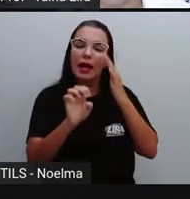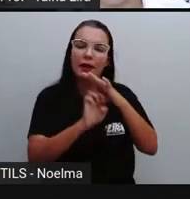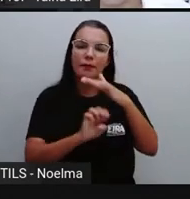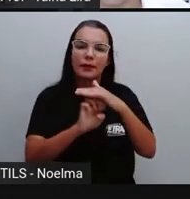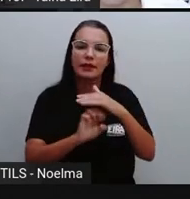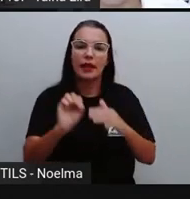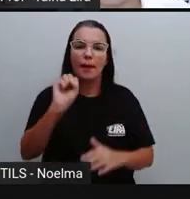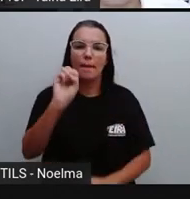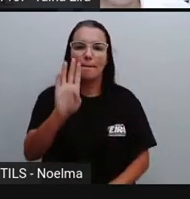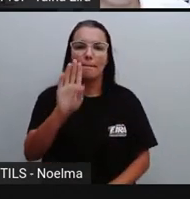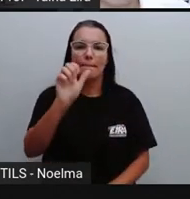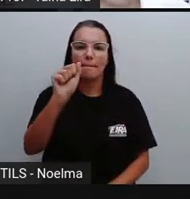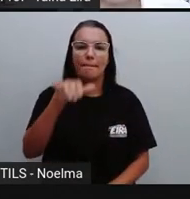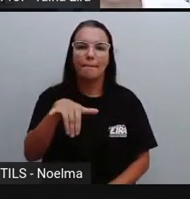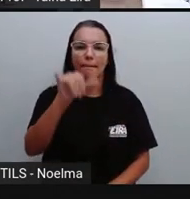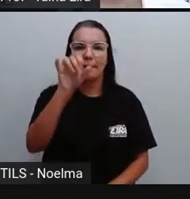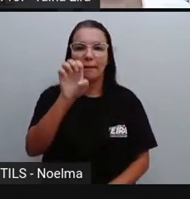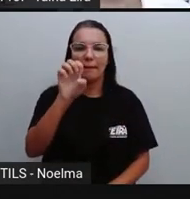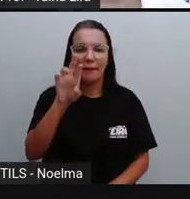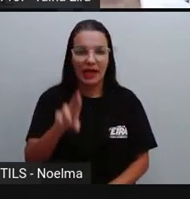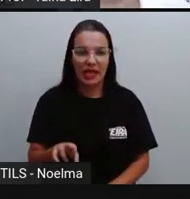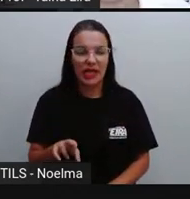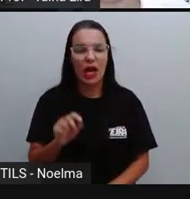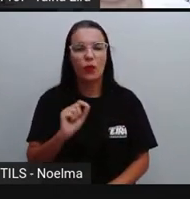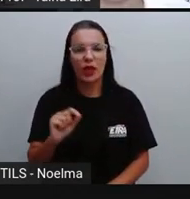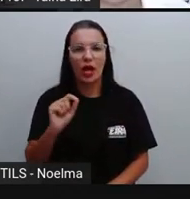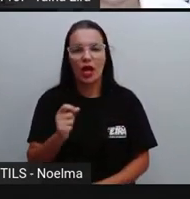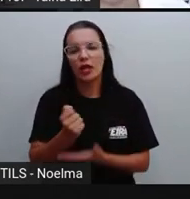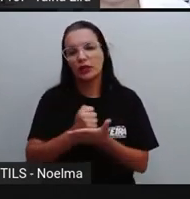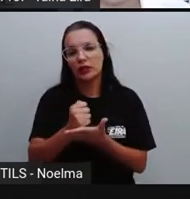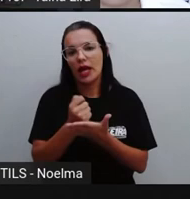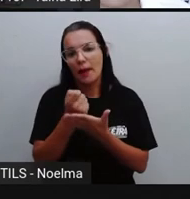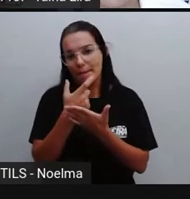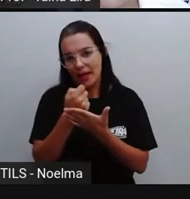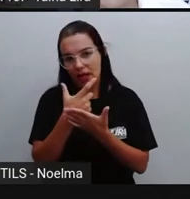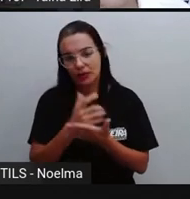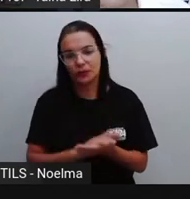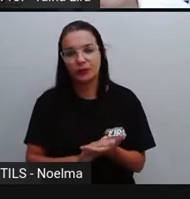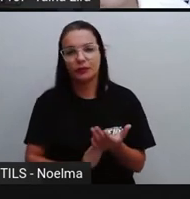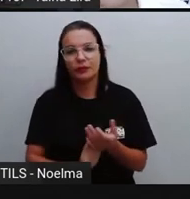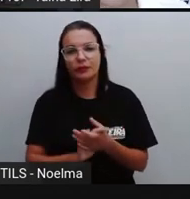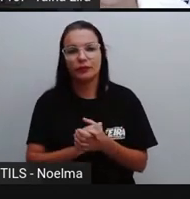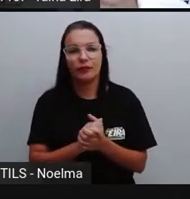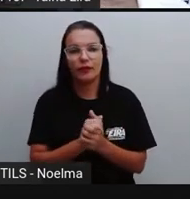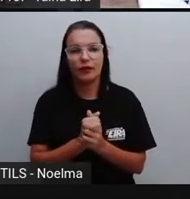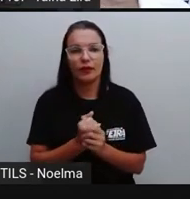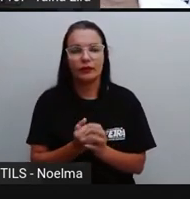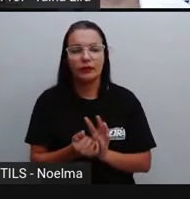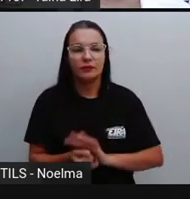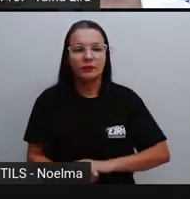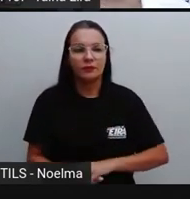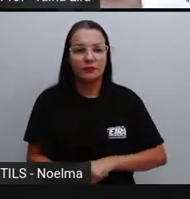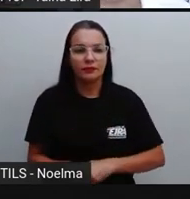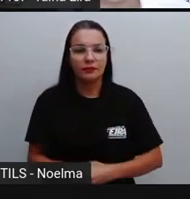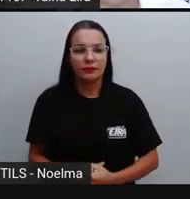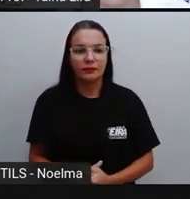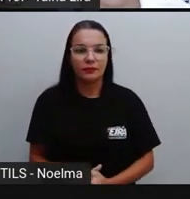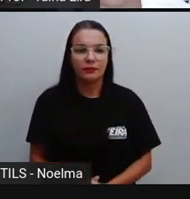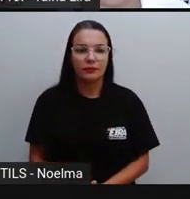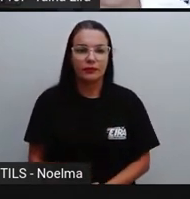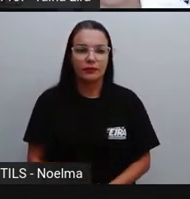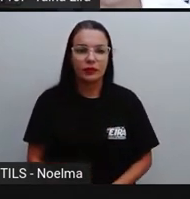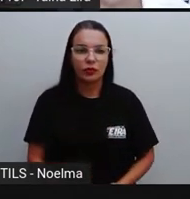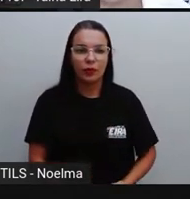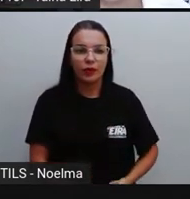Bayer, tá? Então, observem que aqui nesse cartaz publicitário, por